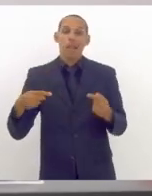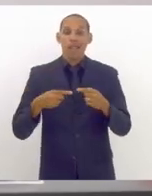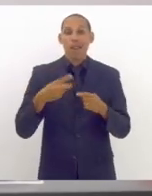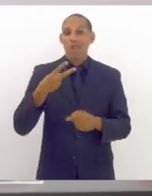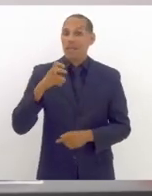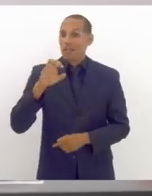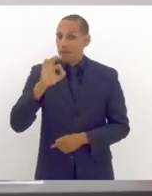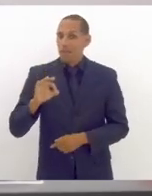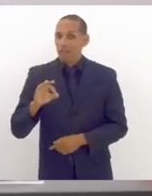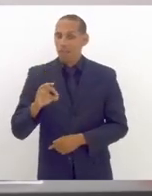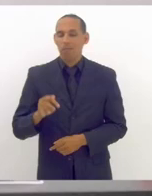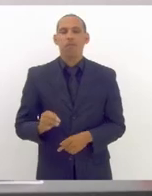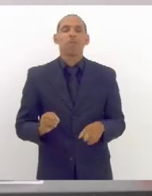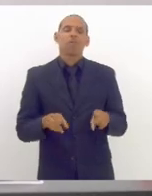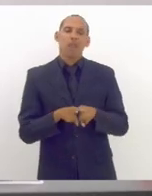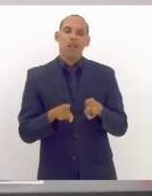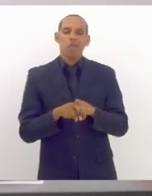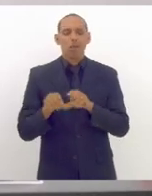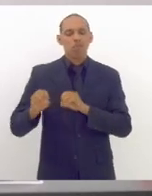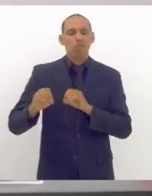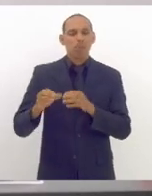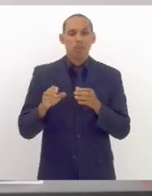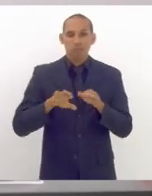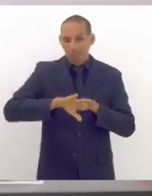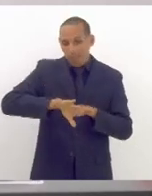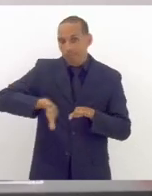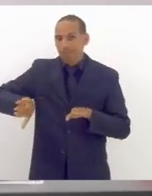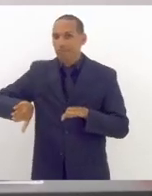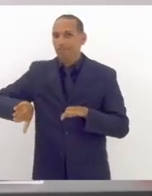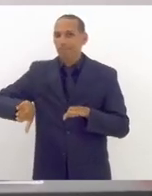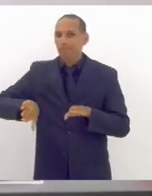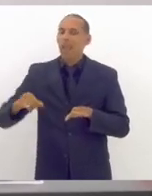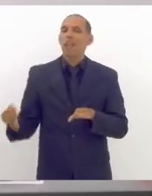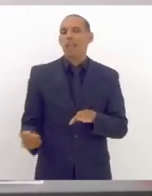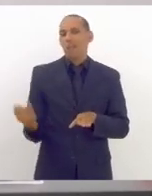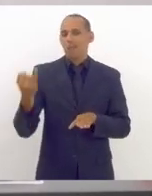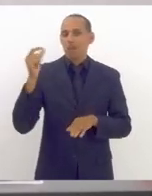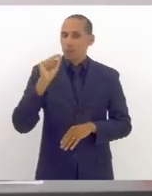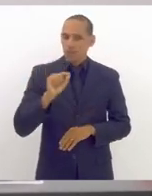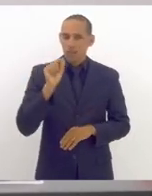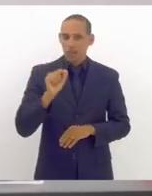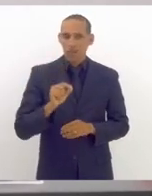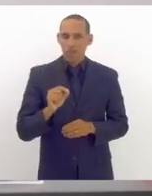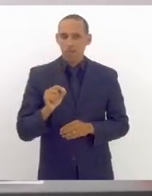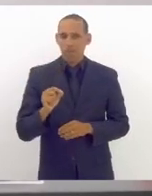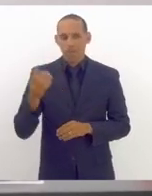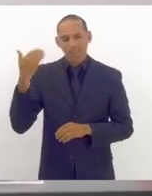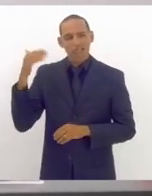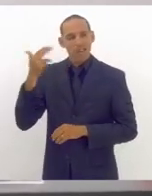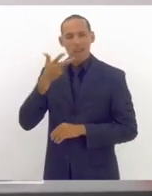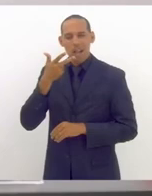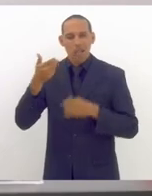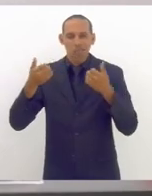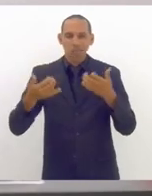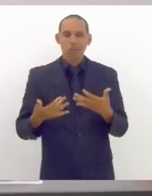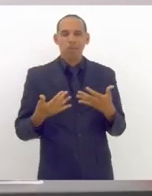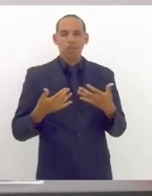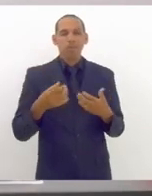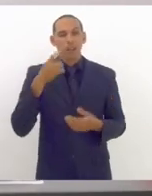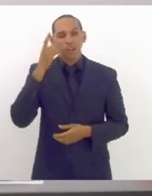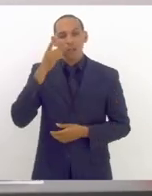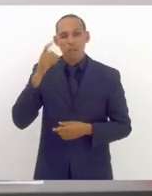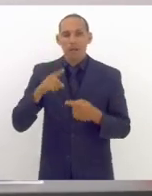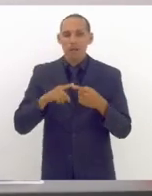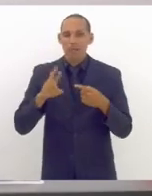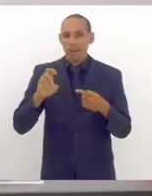fora a parte da educação e aqui é importante a fala foi feita anteriormente tanto do